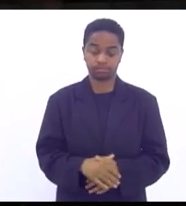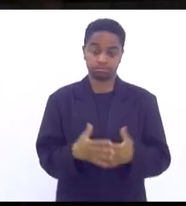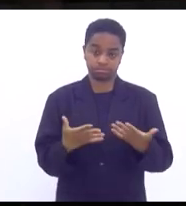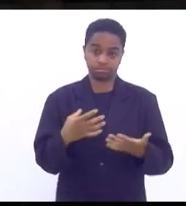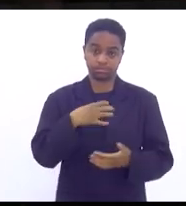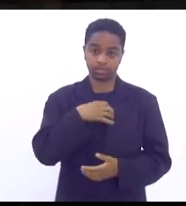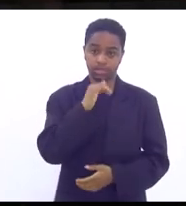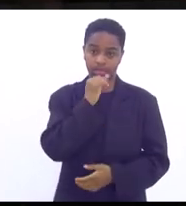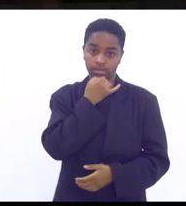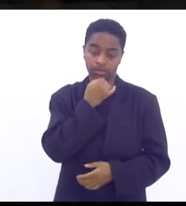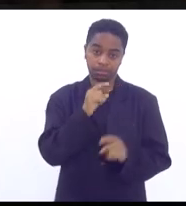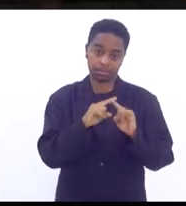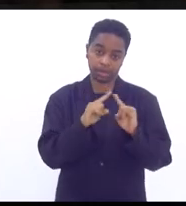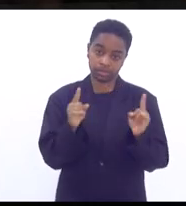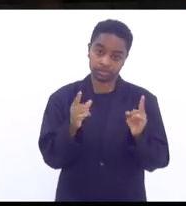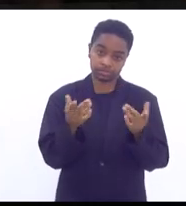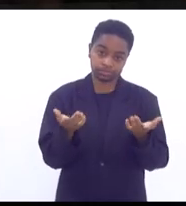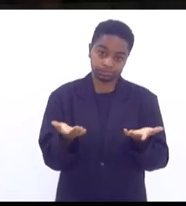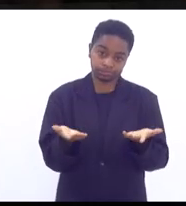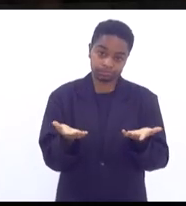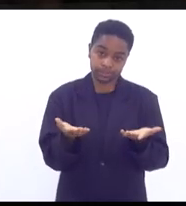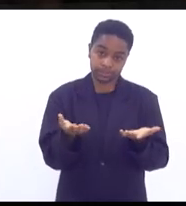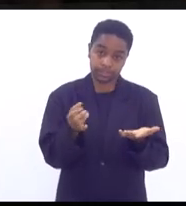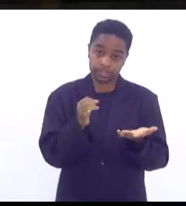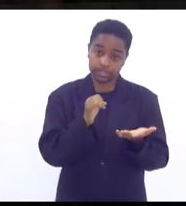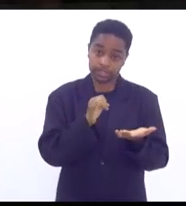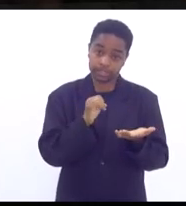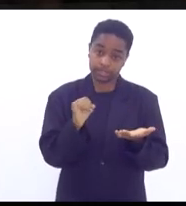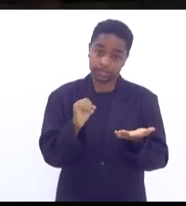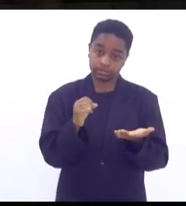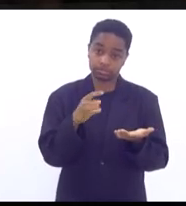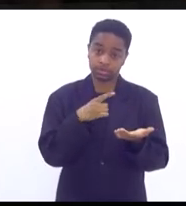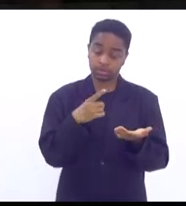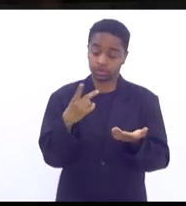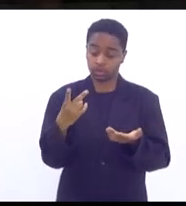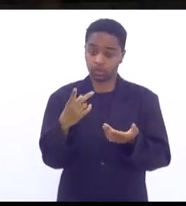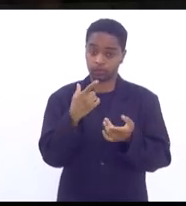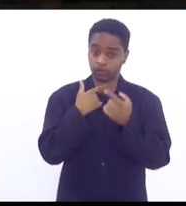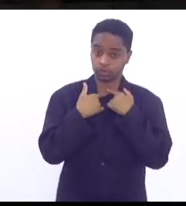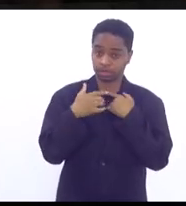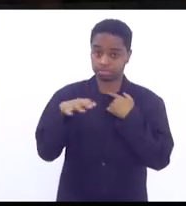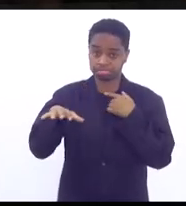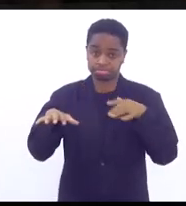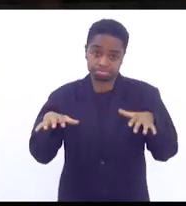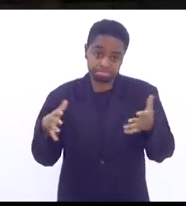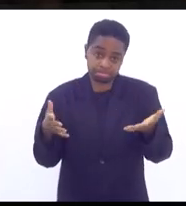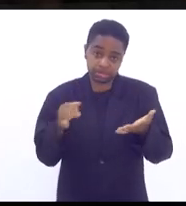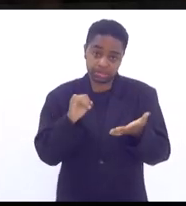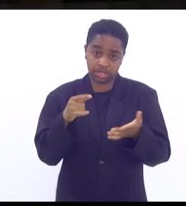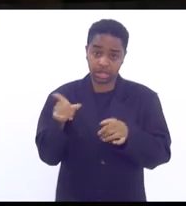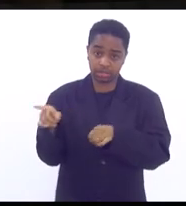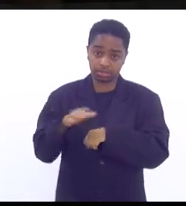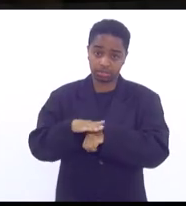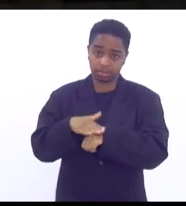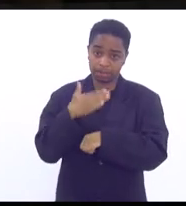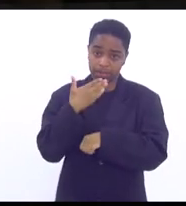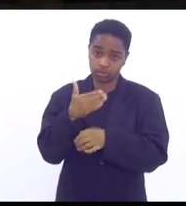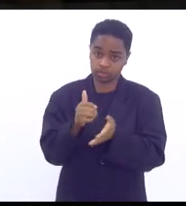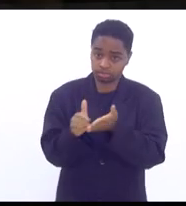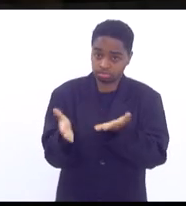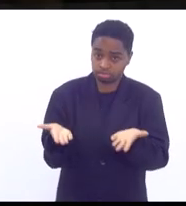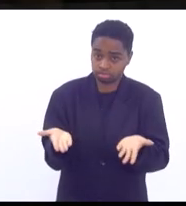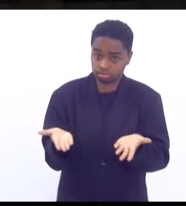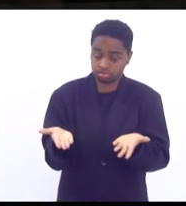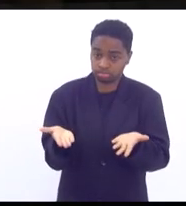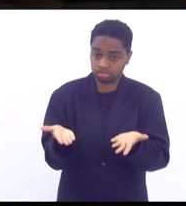lamento, mas, se é um ato de duas vontades, se ele foi exonerado a pedido,